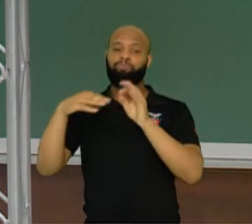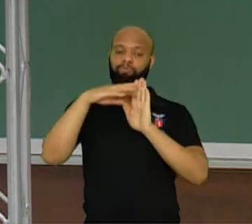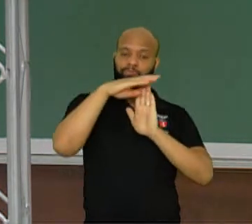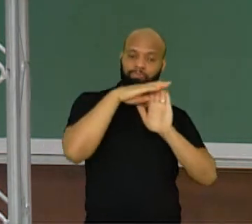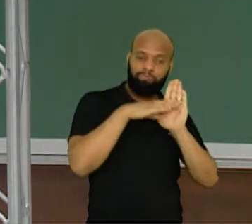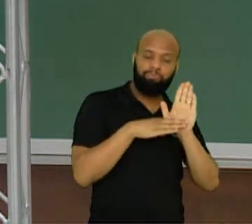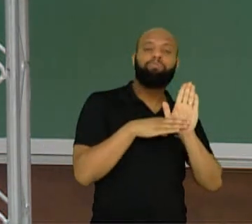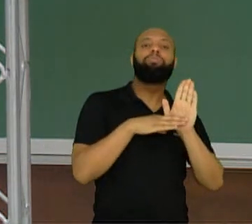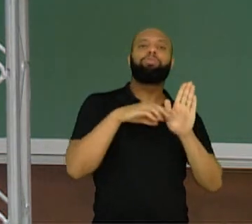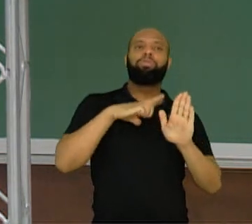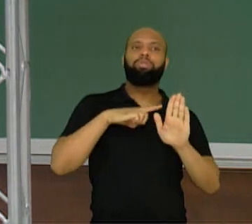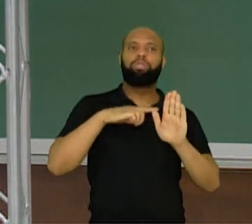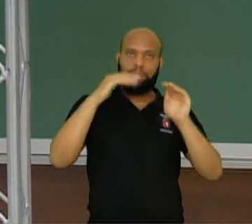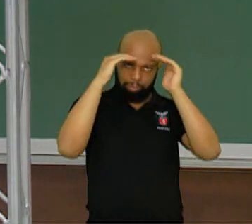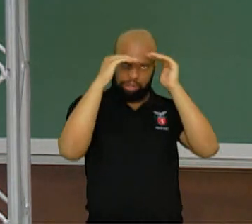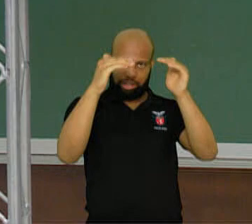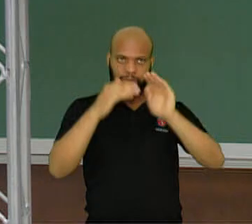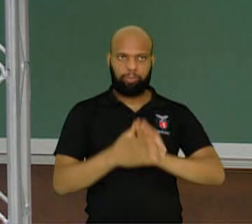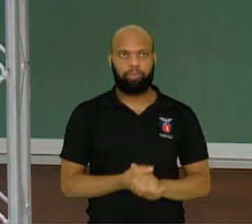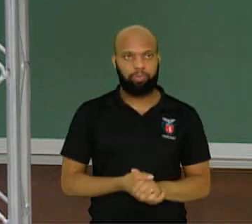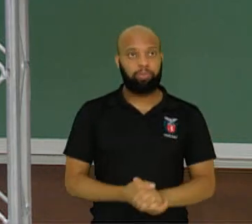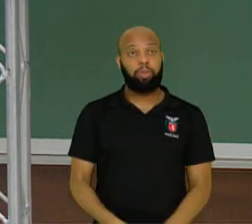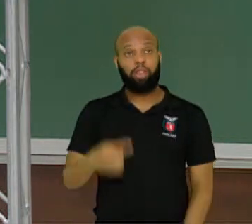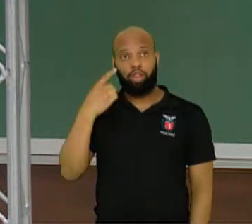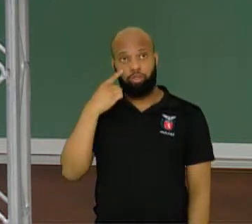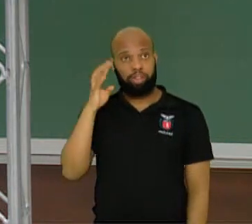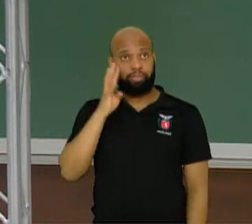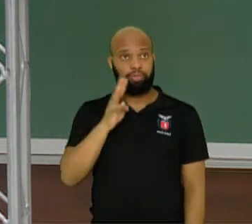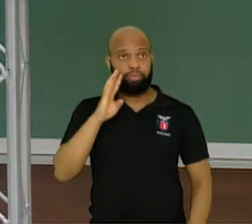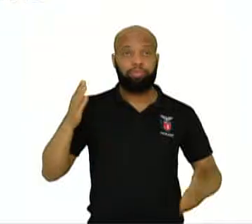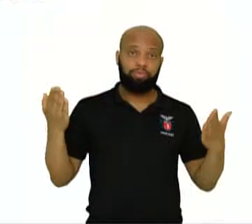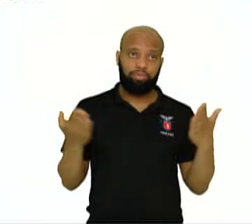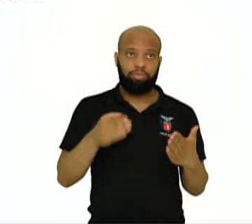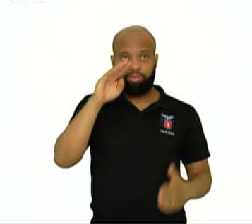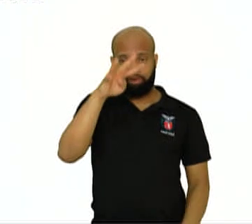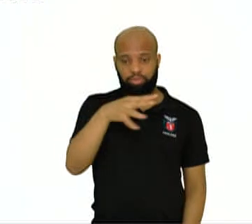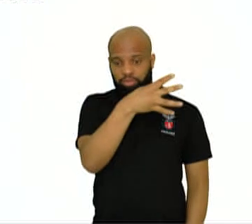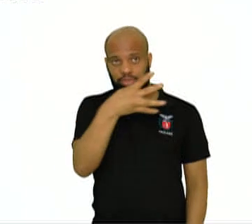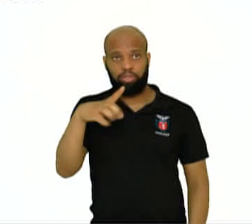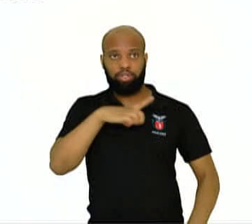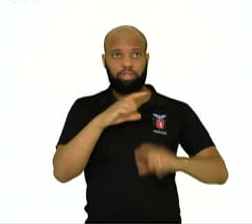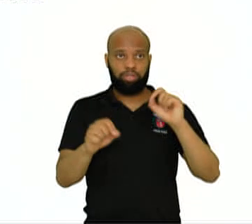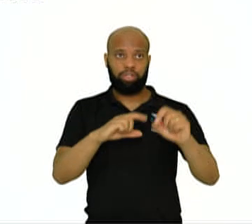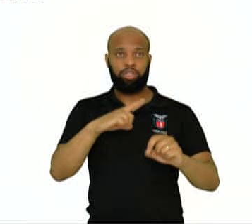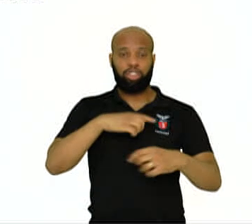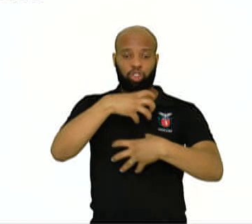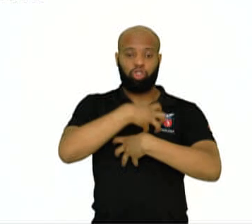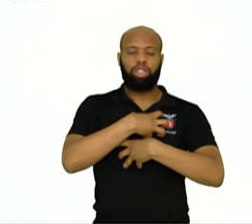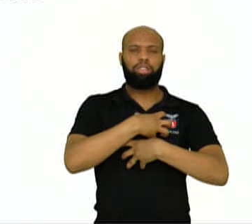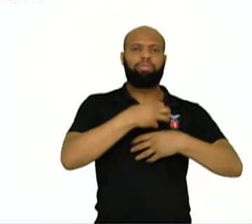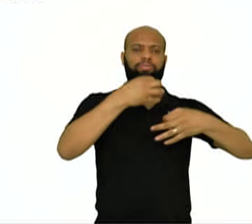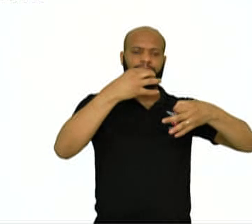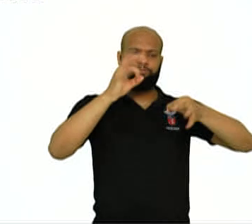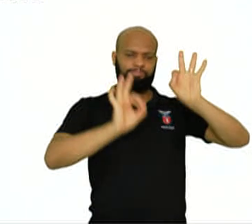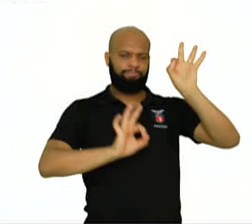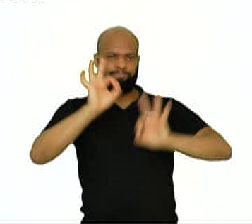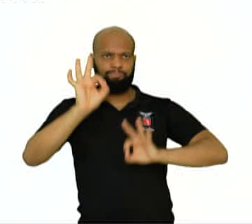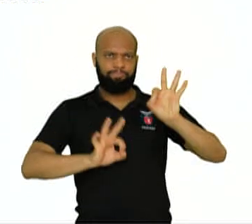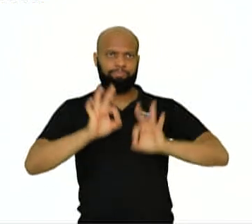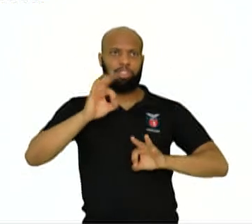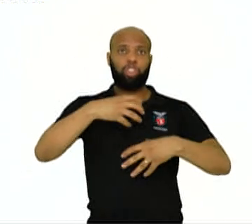respeitada. Olha que legal que eu trago para vocês. Nessa tabela, os elementos estão organizados